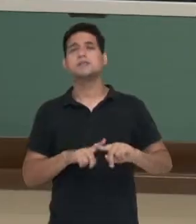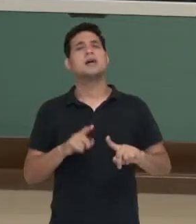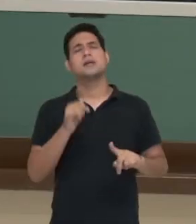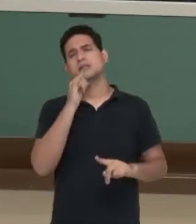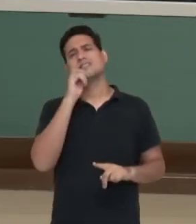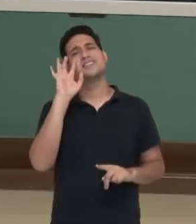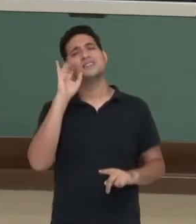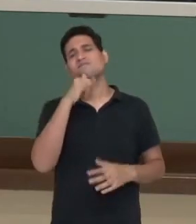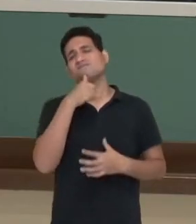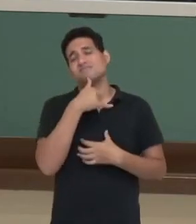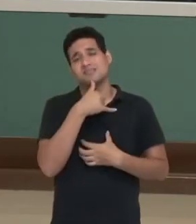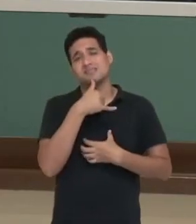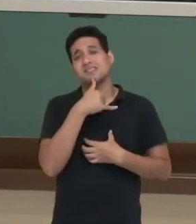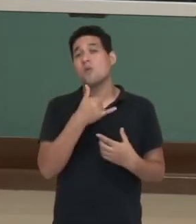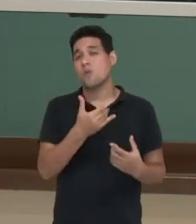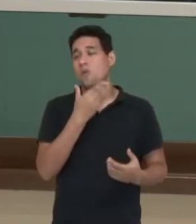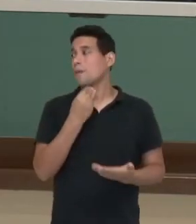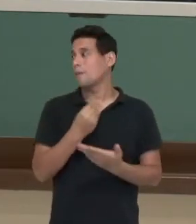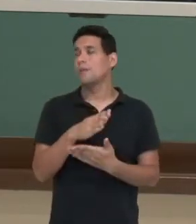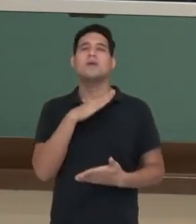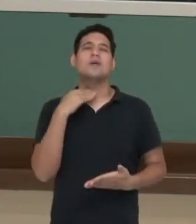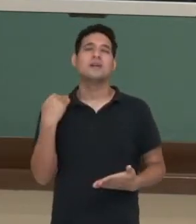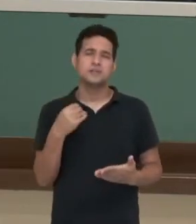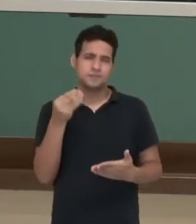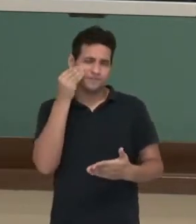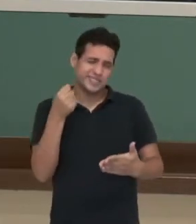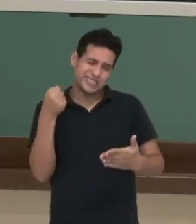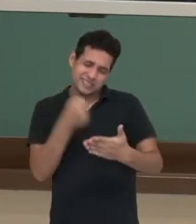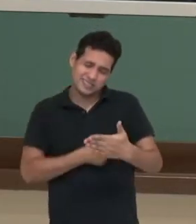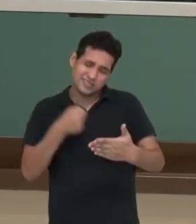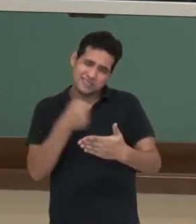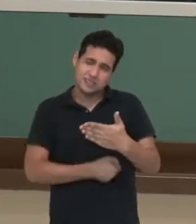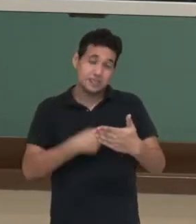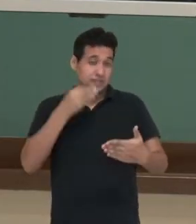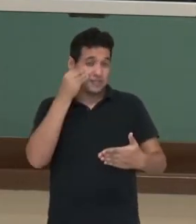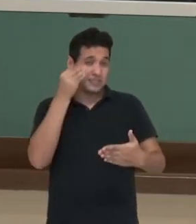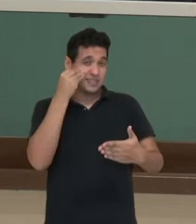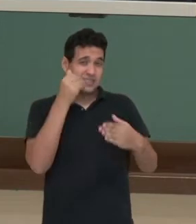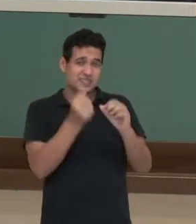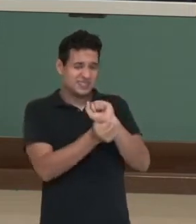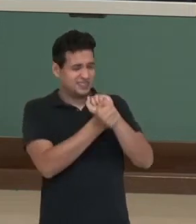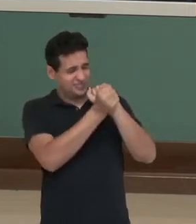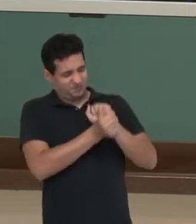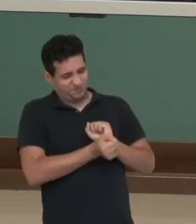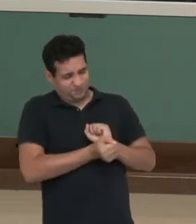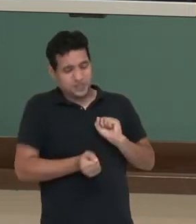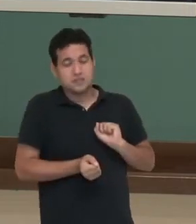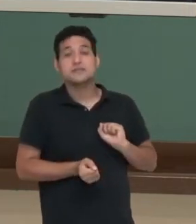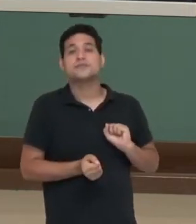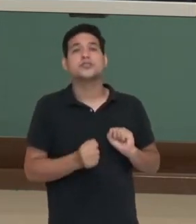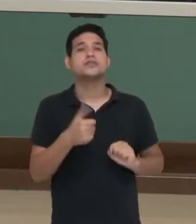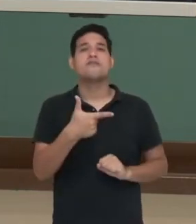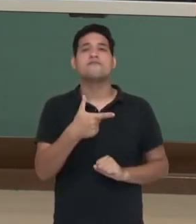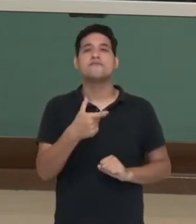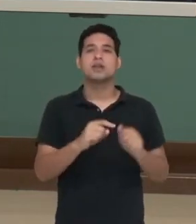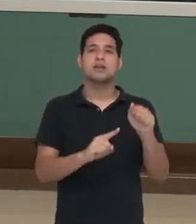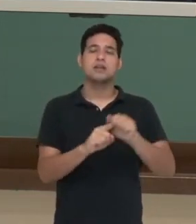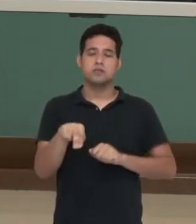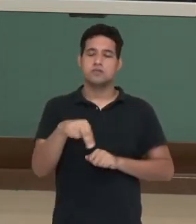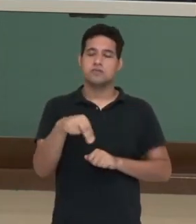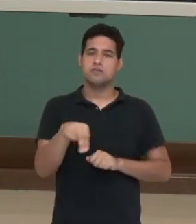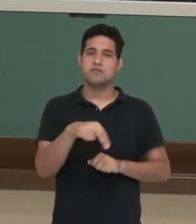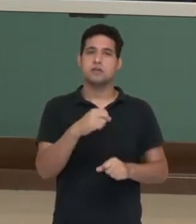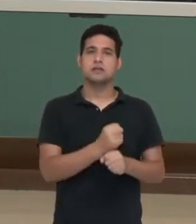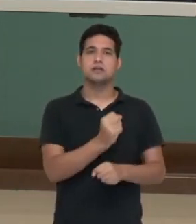né? Ele morreu lutando por sua liberdade em 20 de novembro de